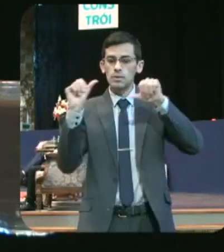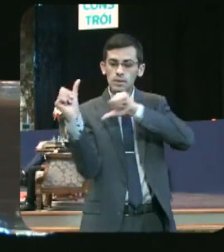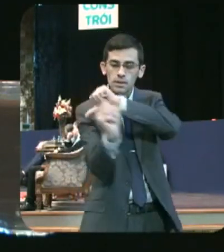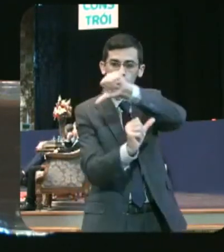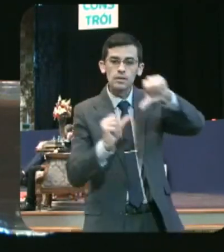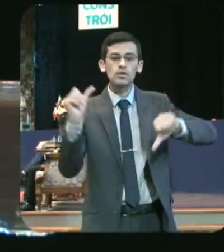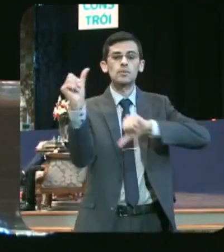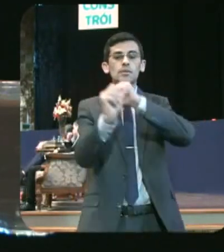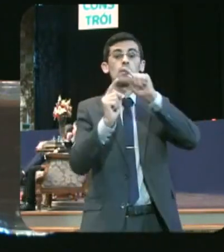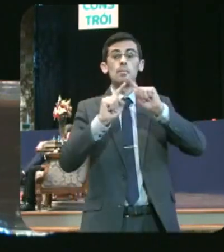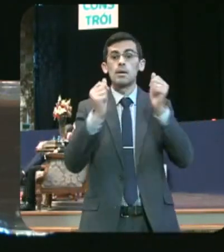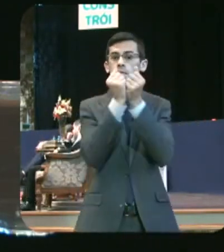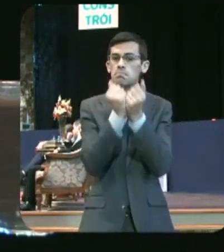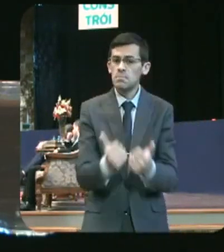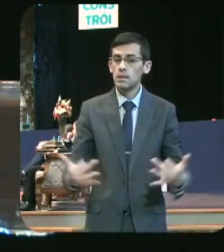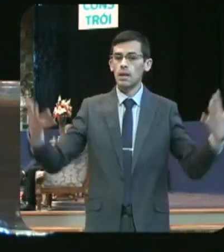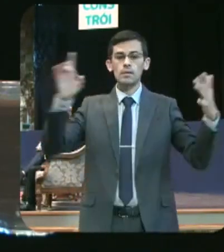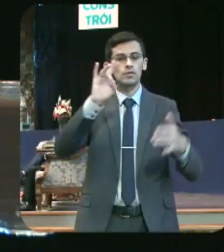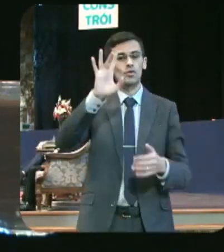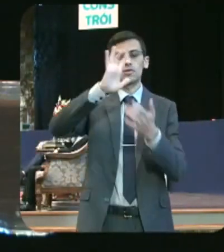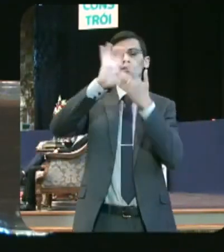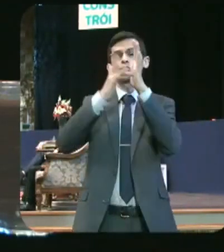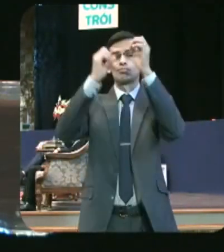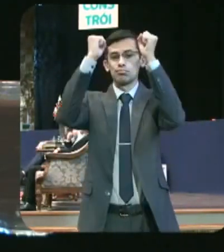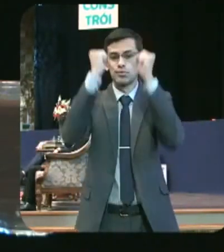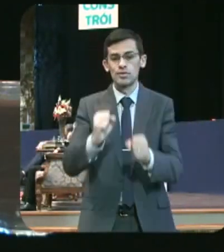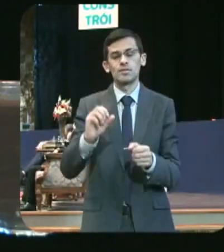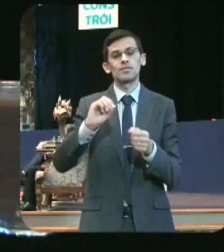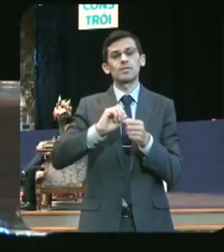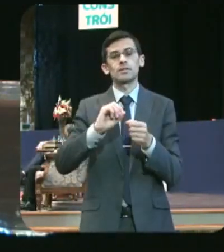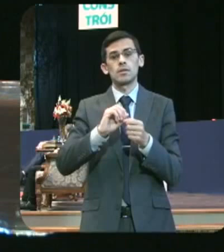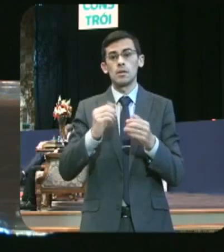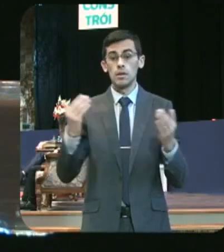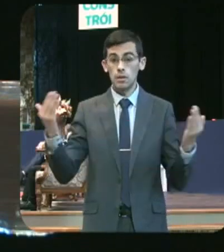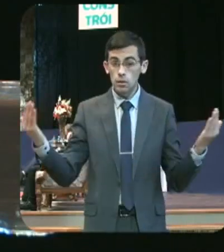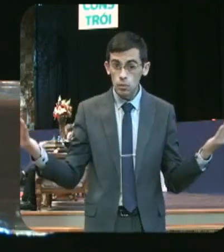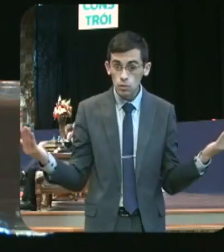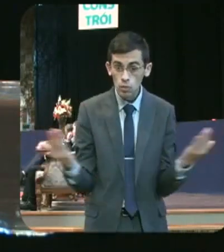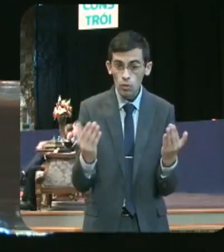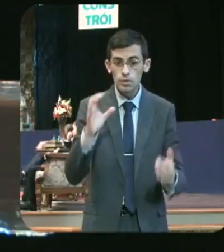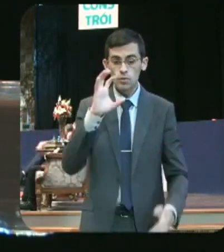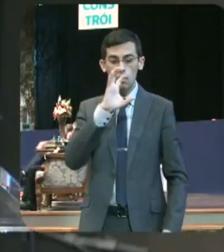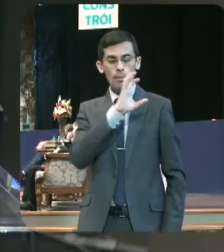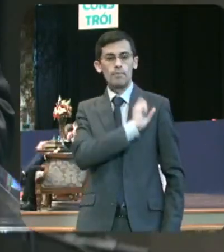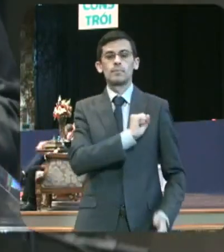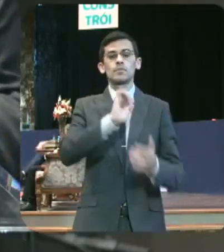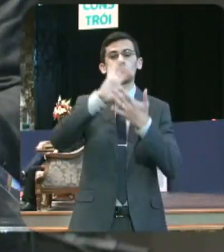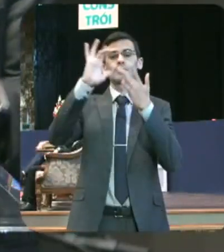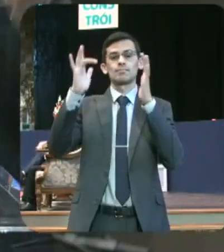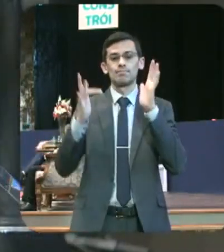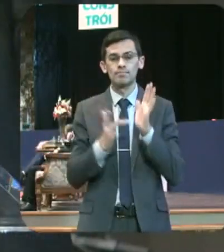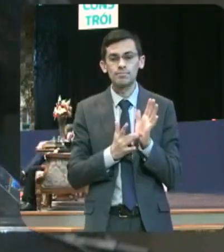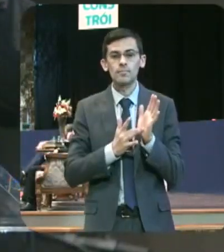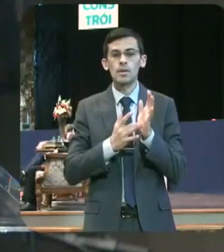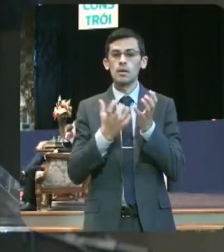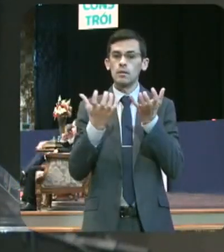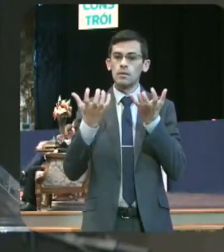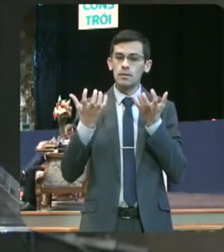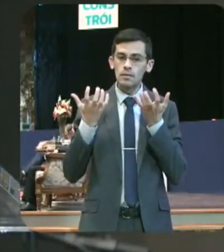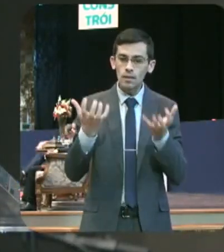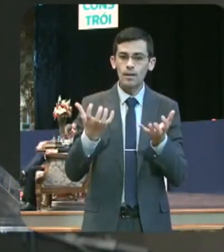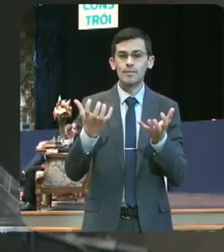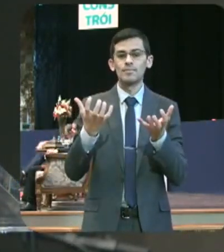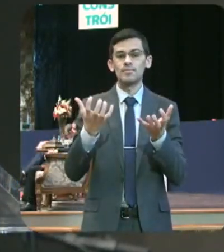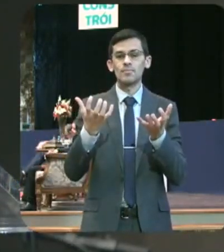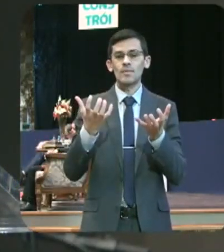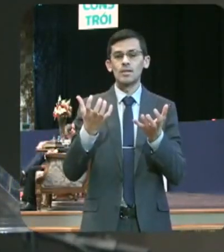são milagres que só ele poderia realizar. E hoje, o amor de Jesus quer pagar a minha